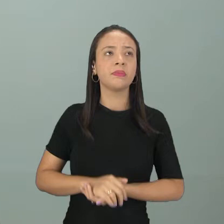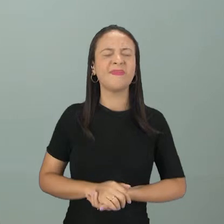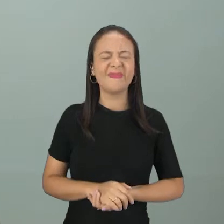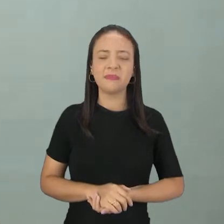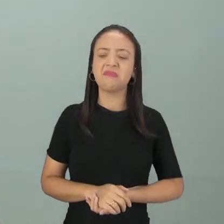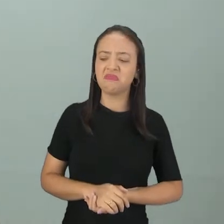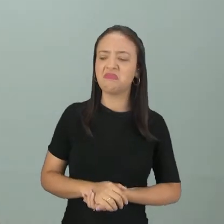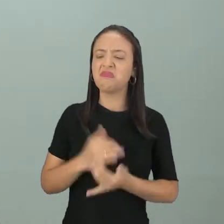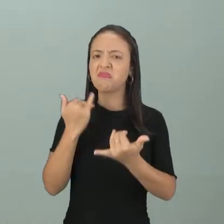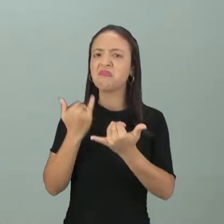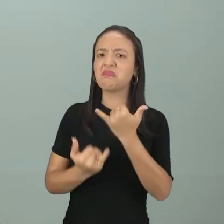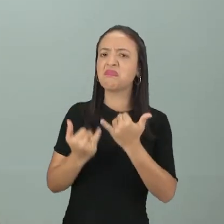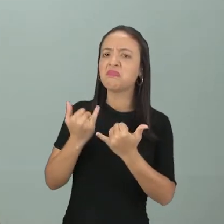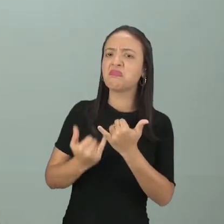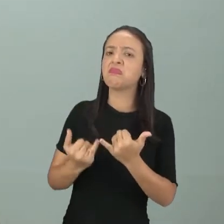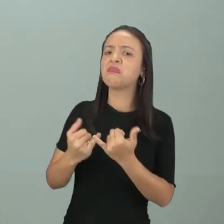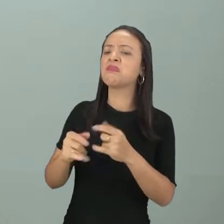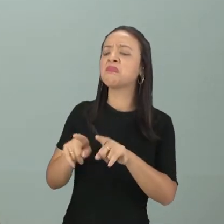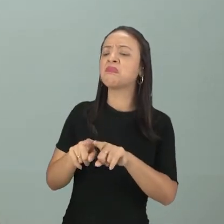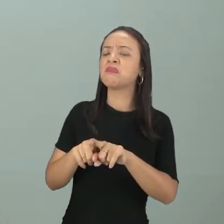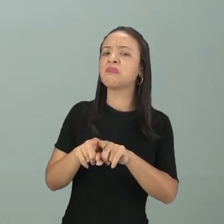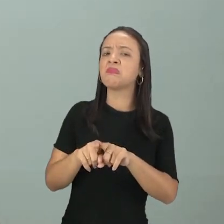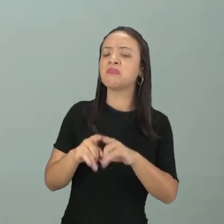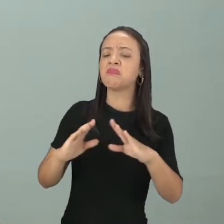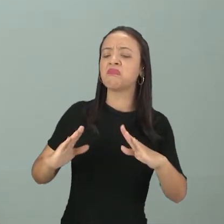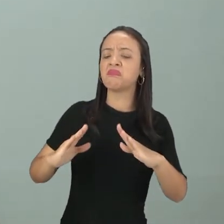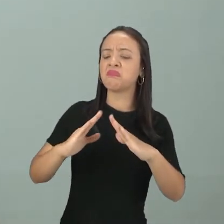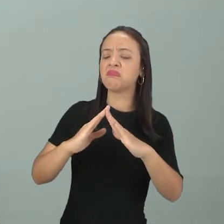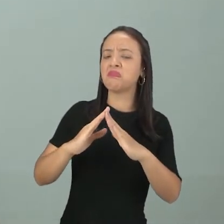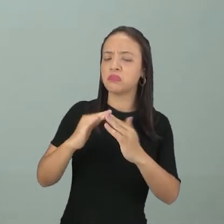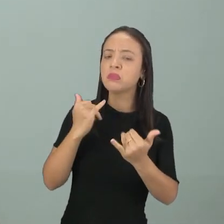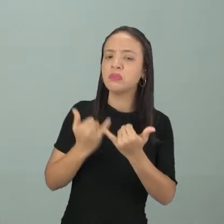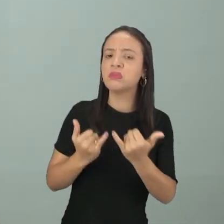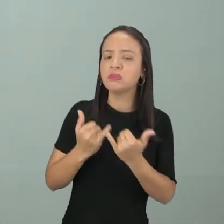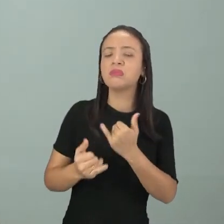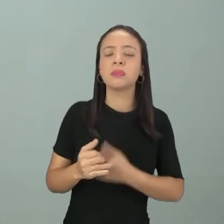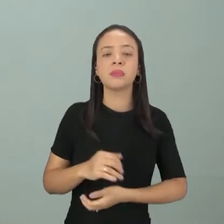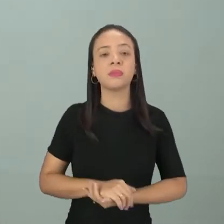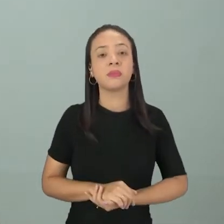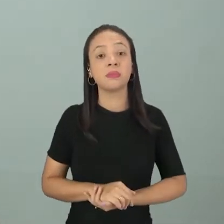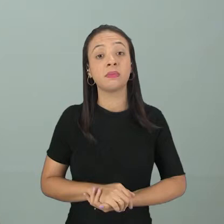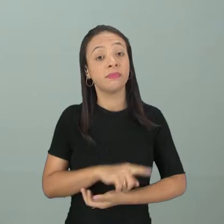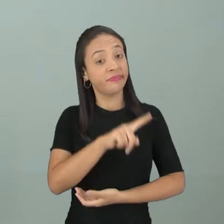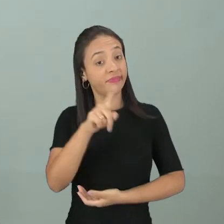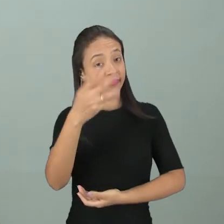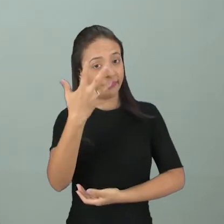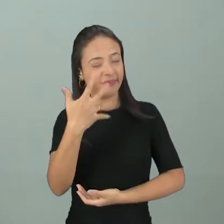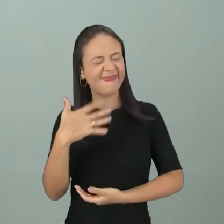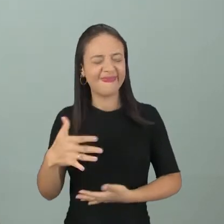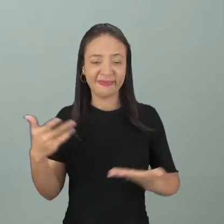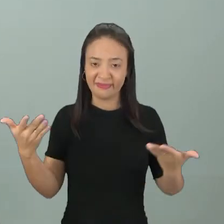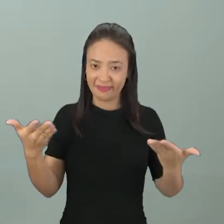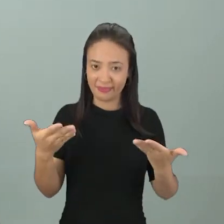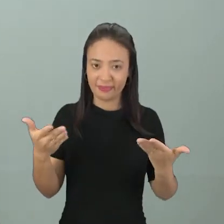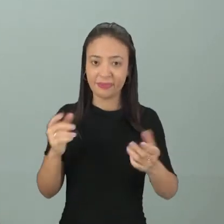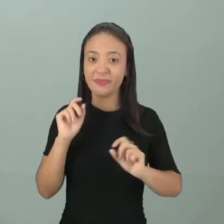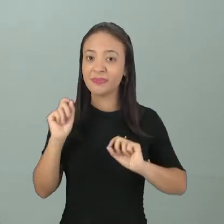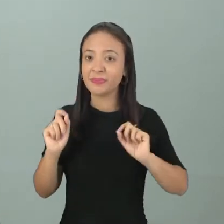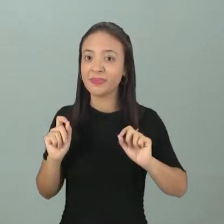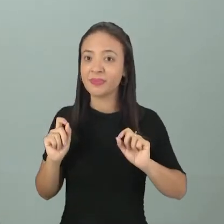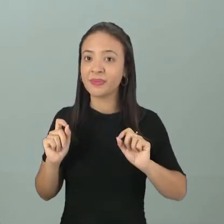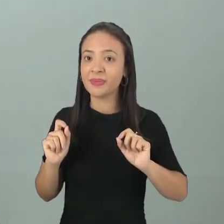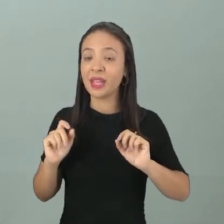se assemelha, não se assemelha? Também se assemelha. Olha só. Crianças, agora nós